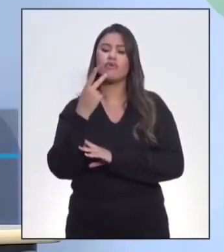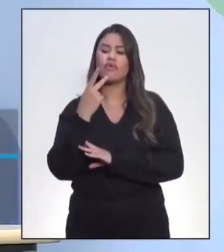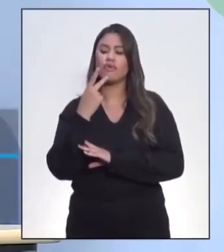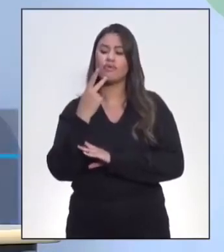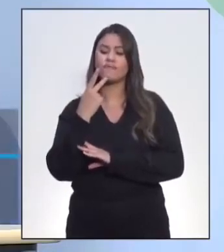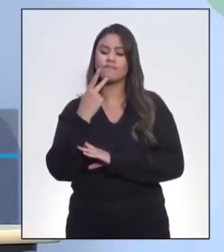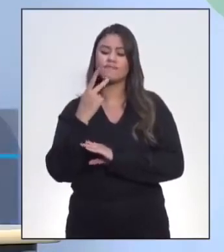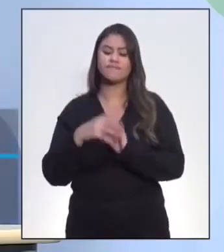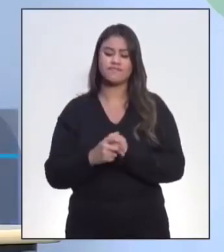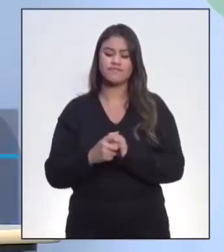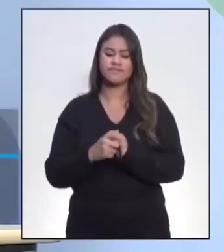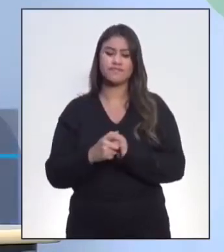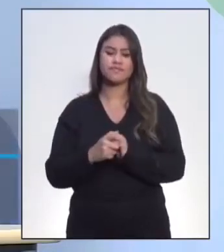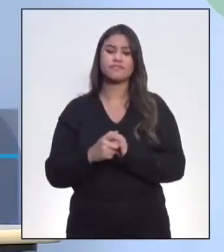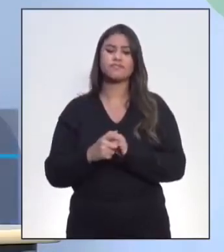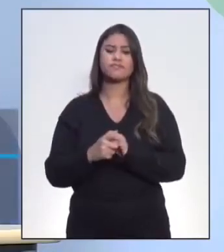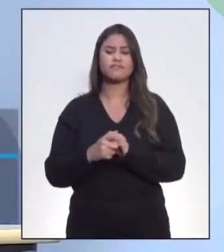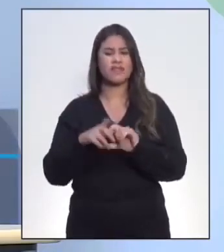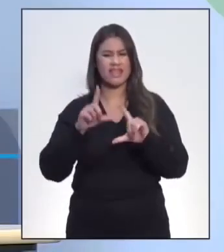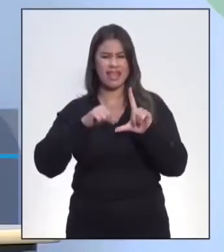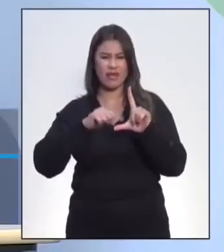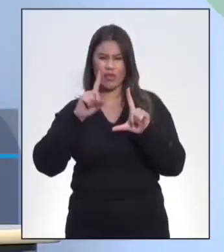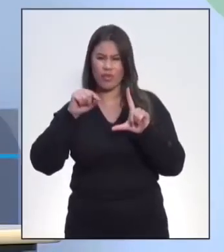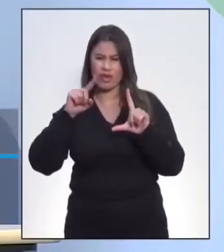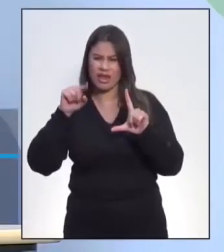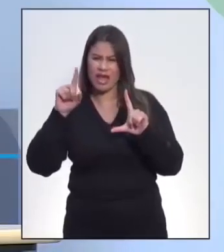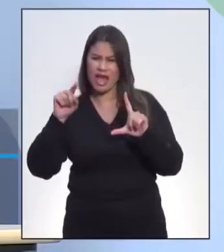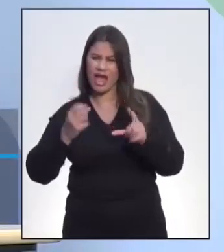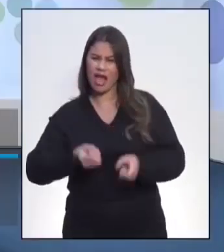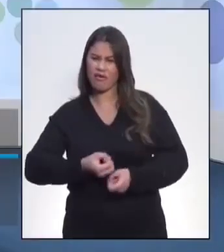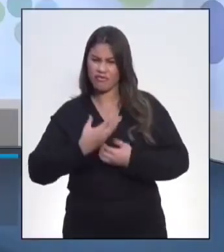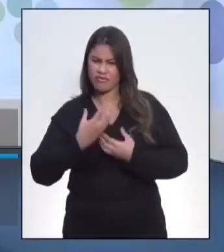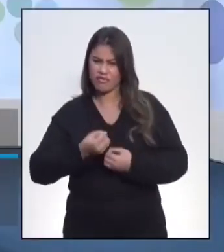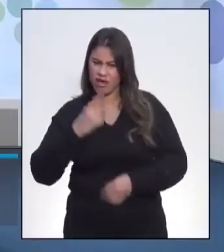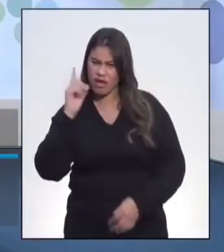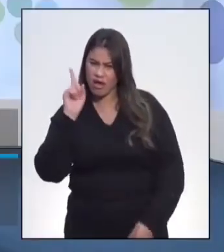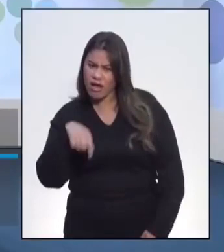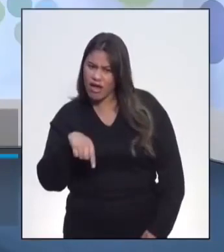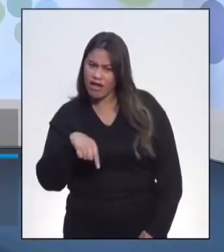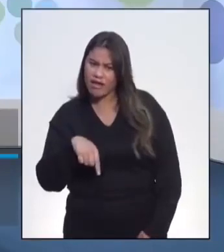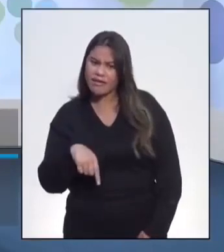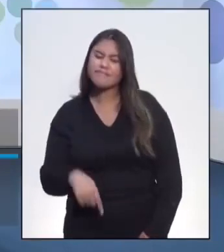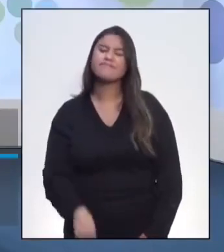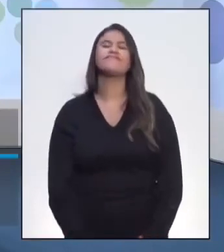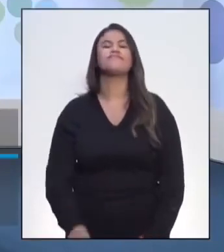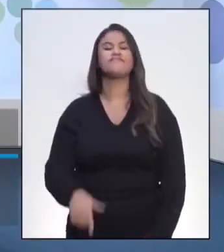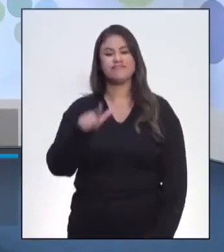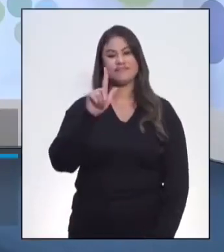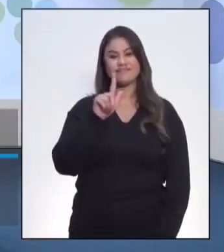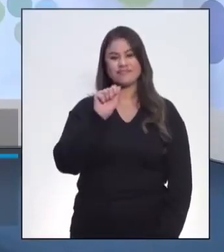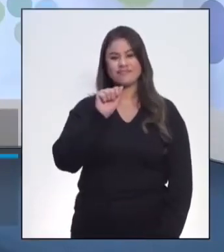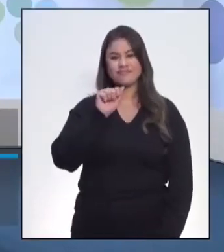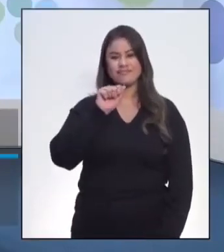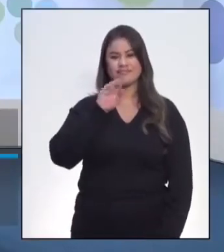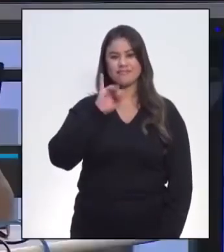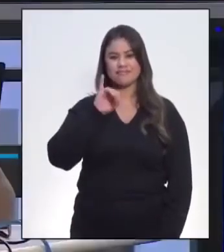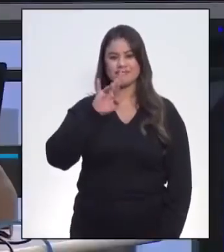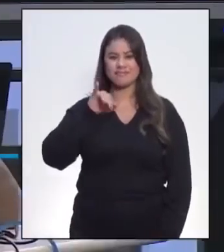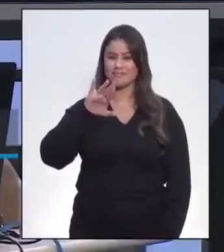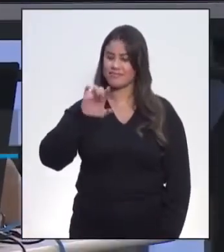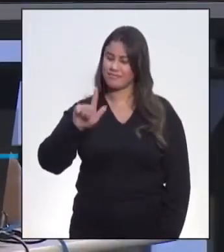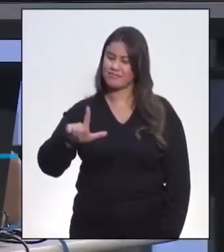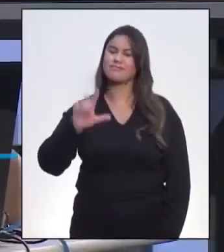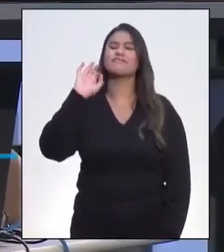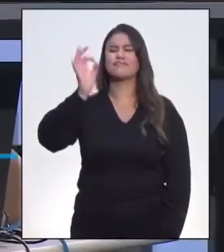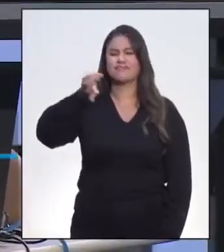infográfico, ele já pergunta, é um gráfico informativo? Gabriel? É, Gabriel da Silva. Perfeito, Gabriel. A